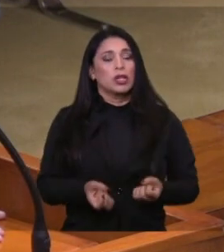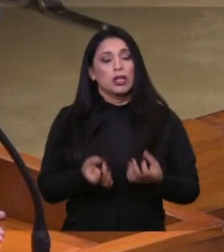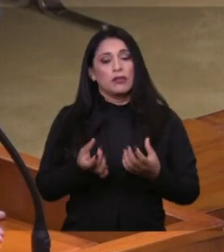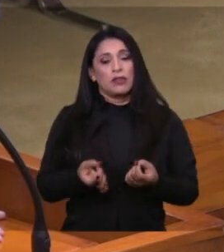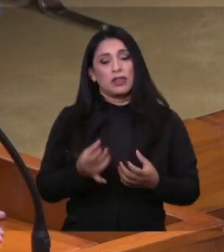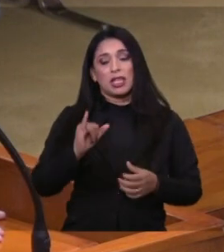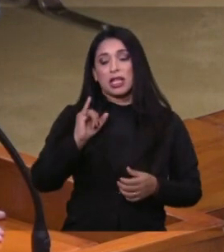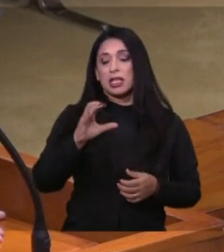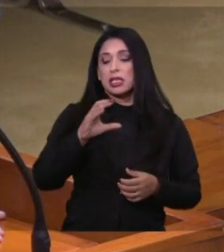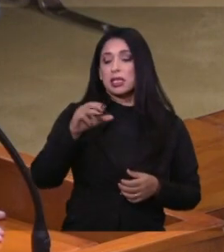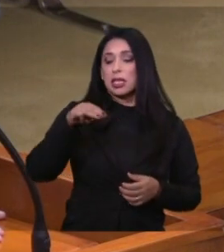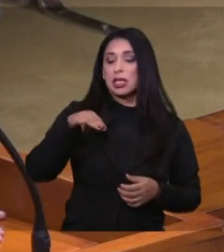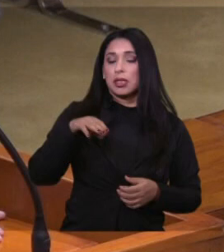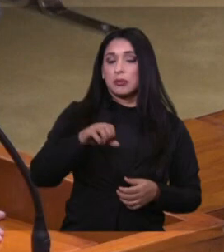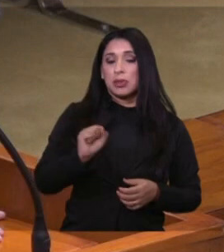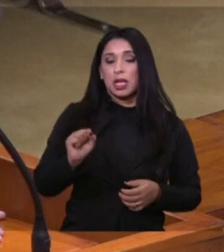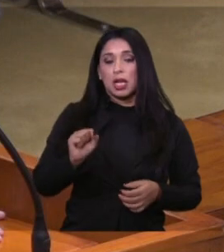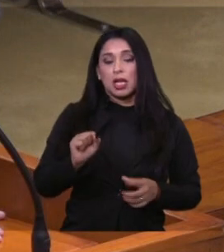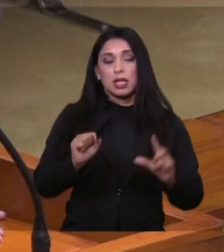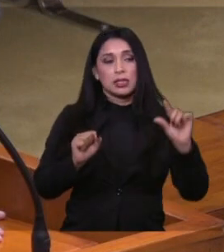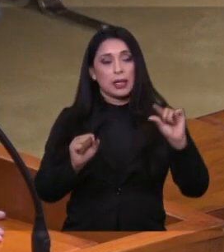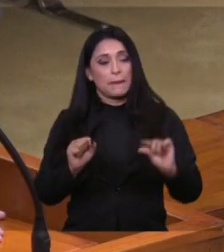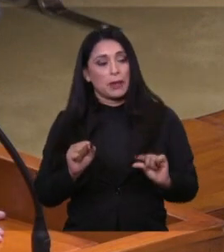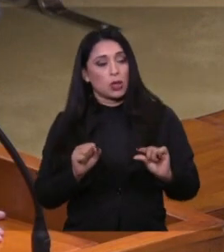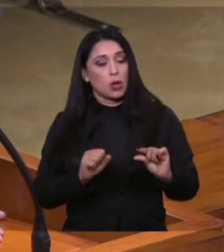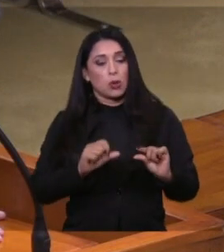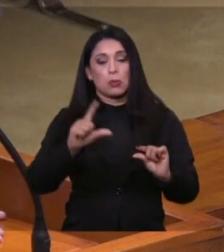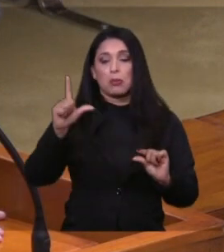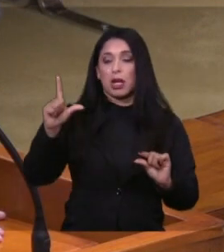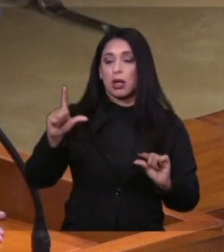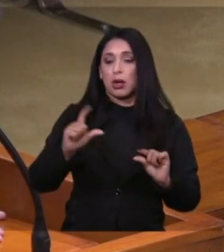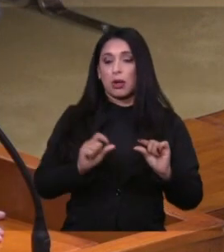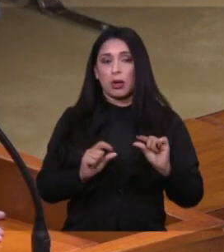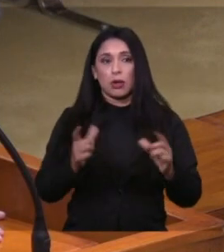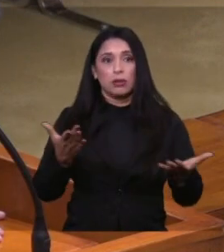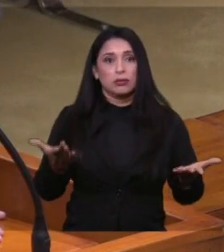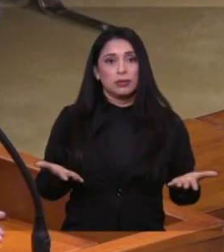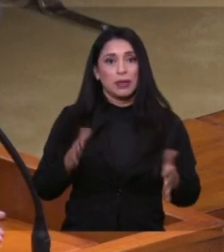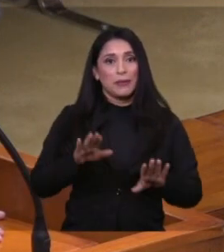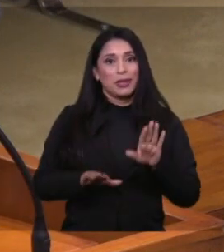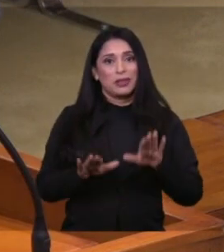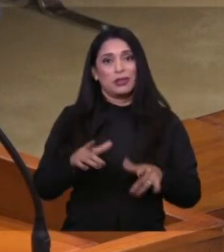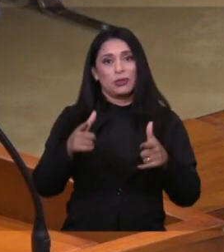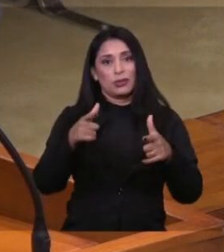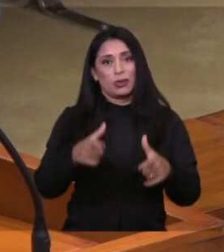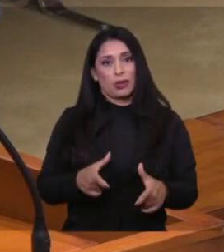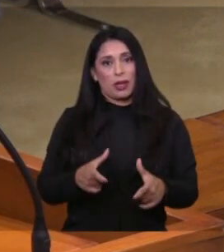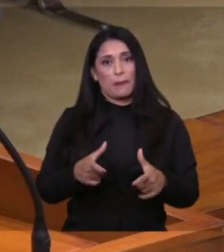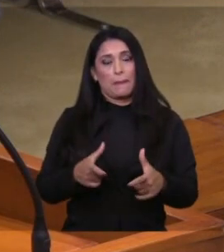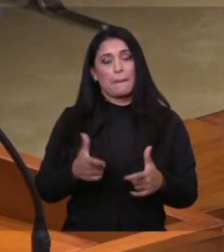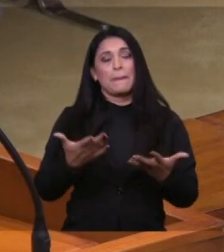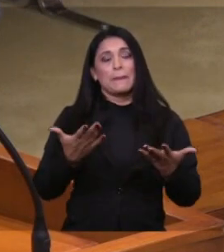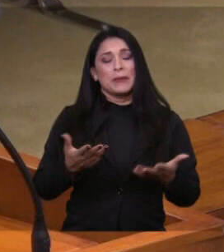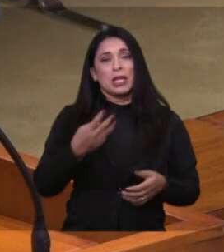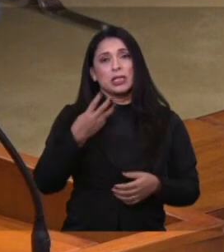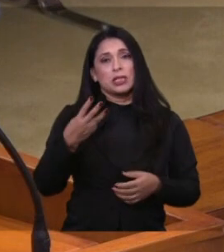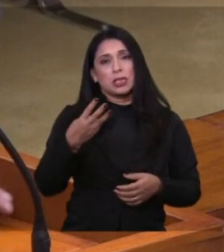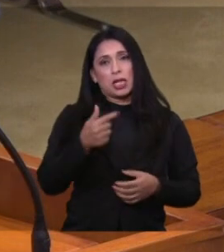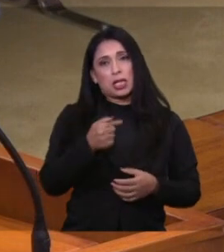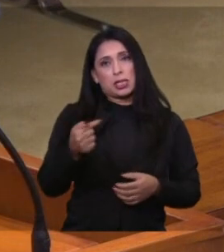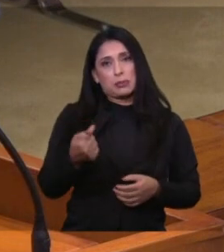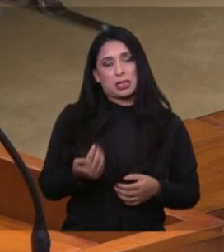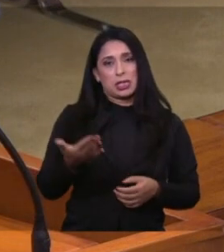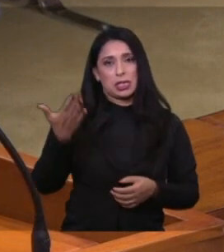do ICMS final é menor. É a que nós temos que praticar, ela é maior. Inclusive, há cerca de 3 semanas